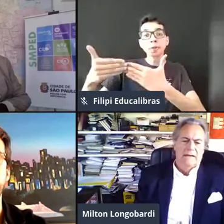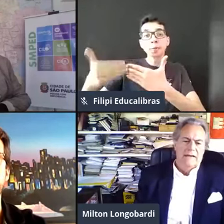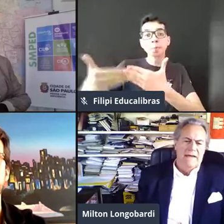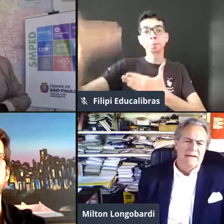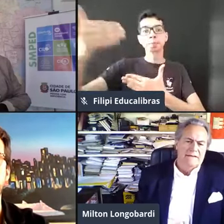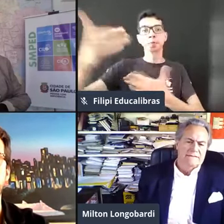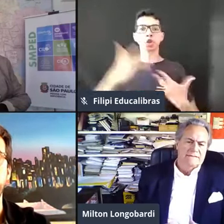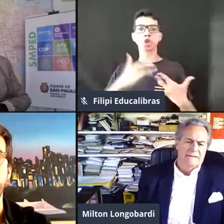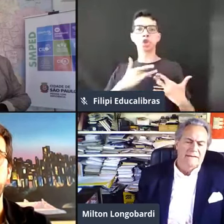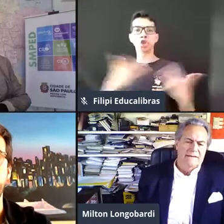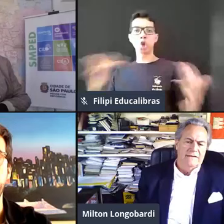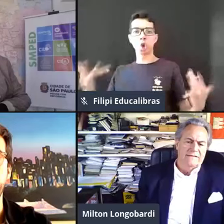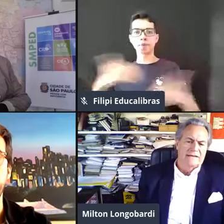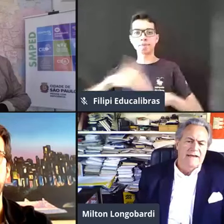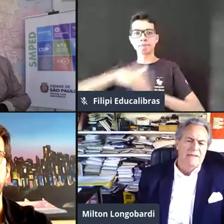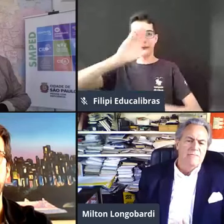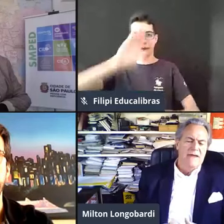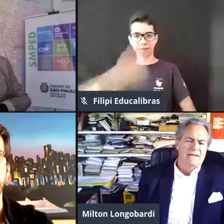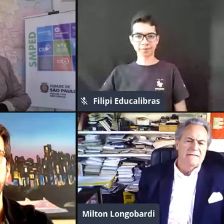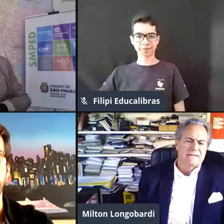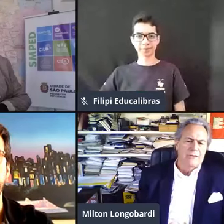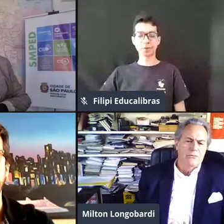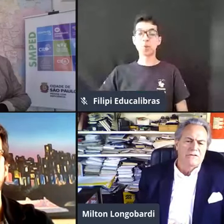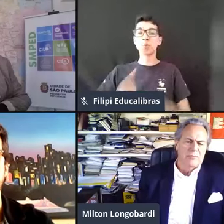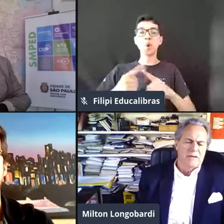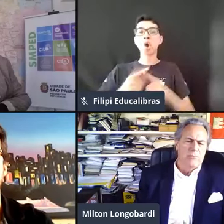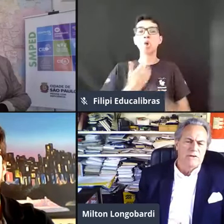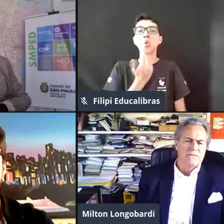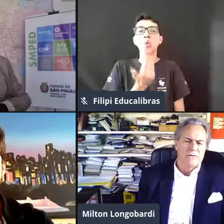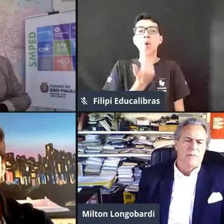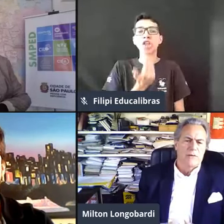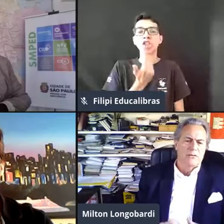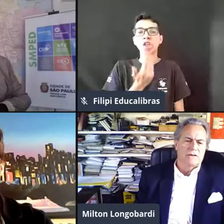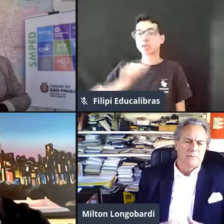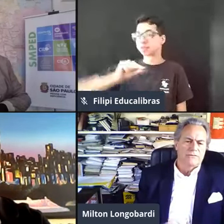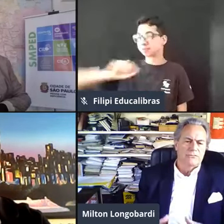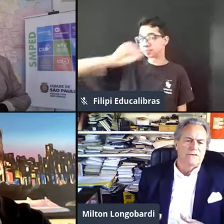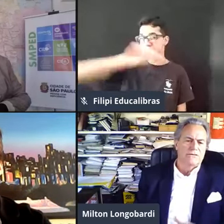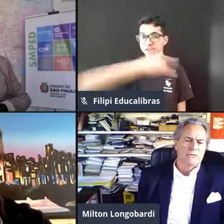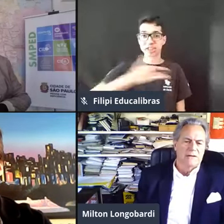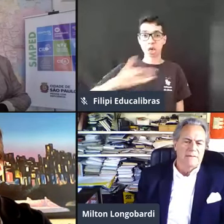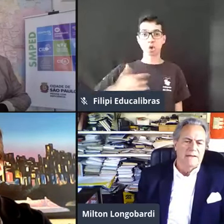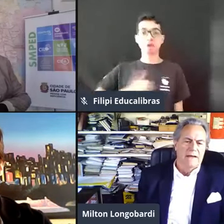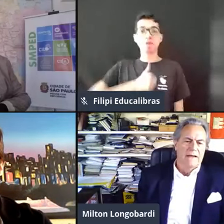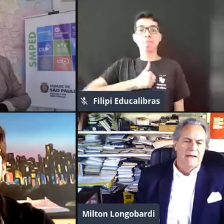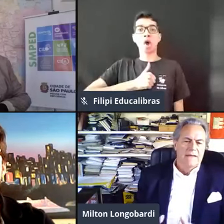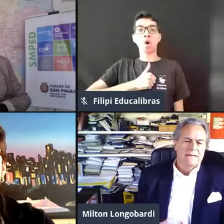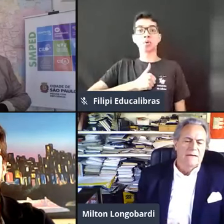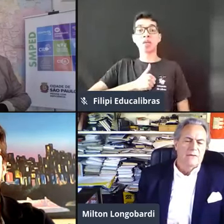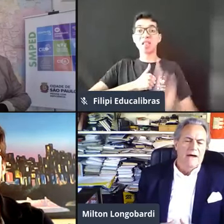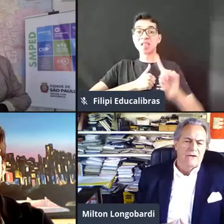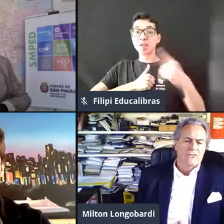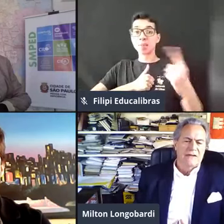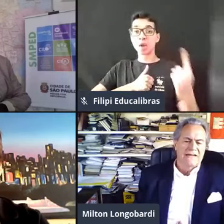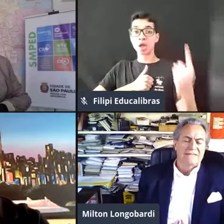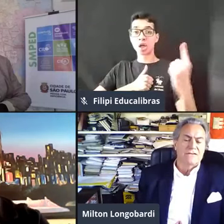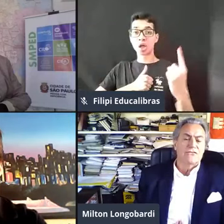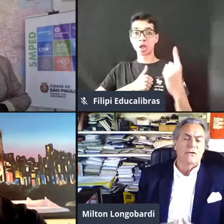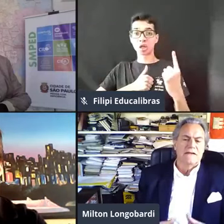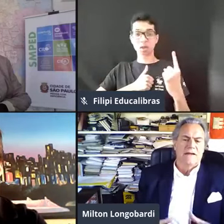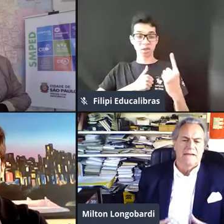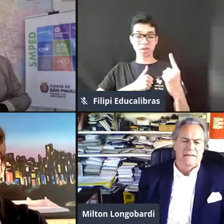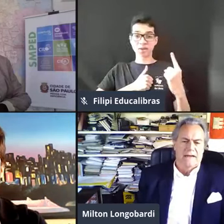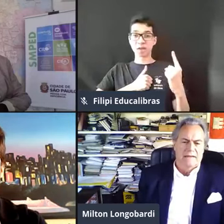adianta elas estarem bem de saúde, porque pode vir uma outra pessoa e te contaminar. Então, acho que